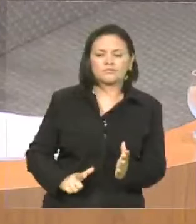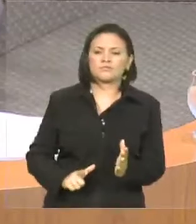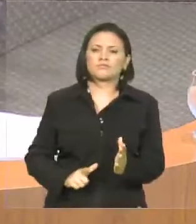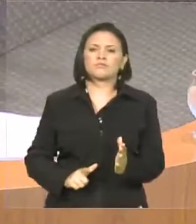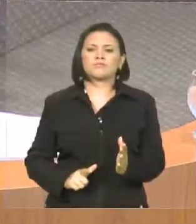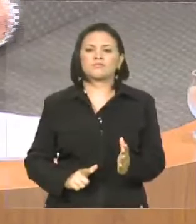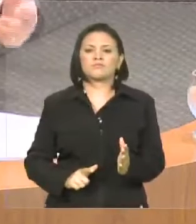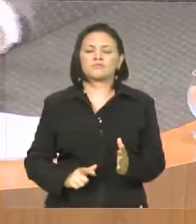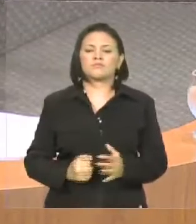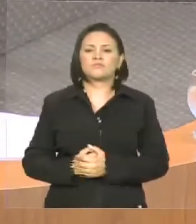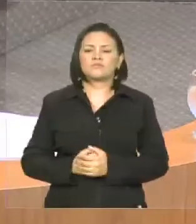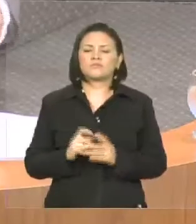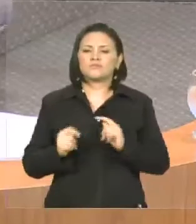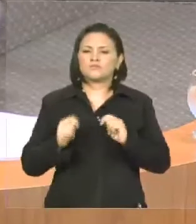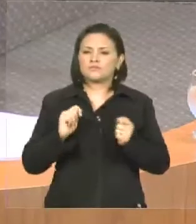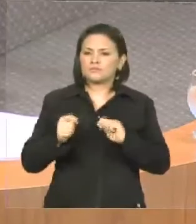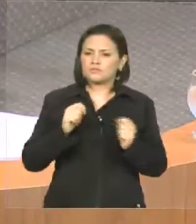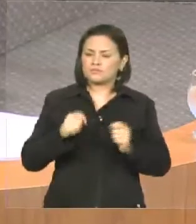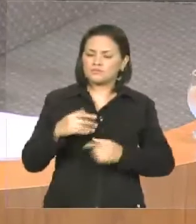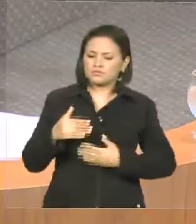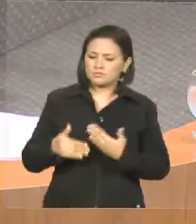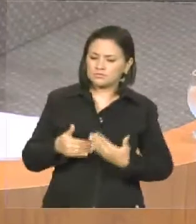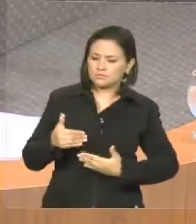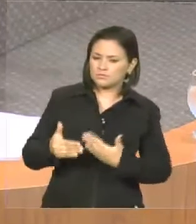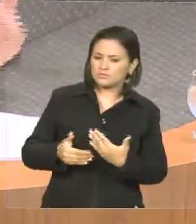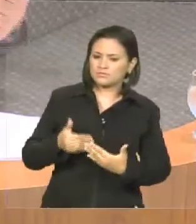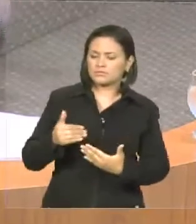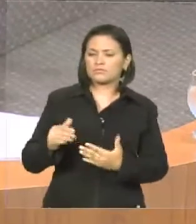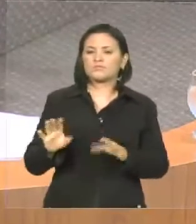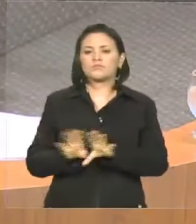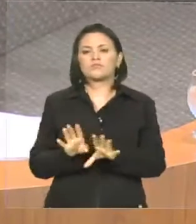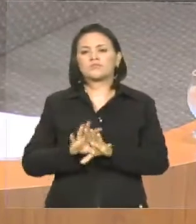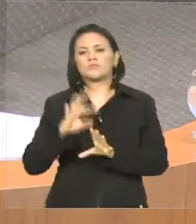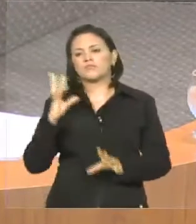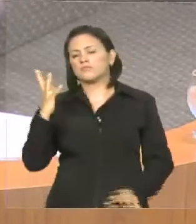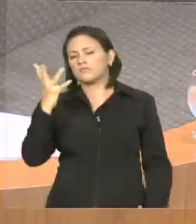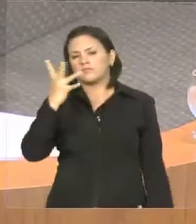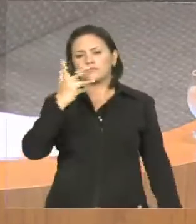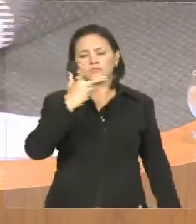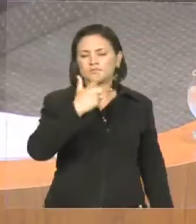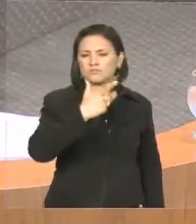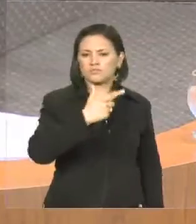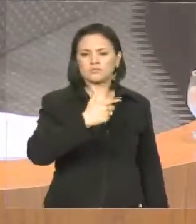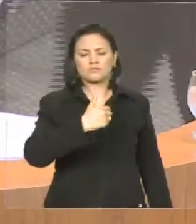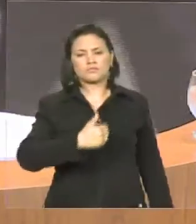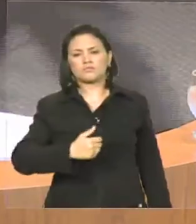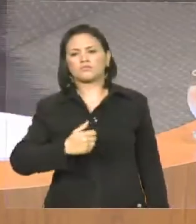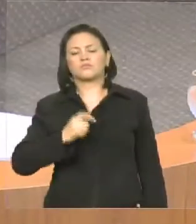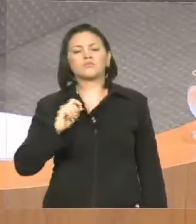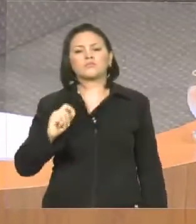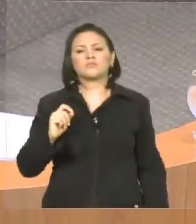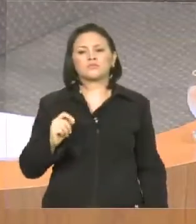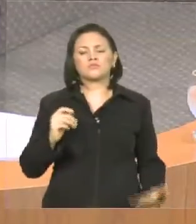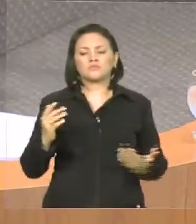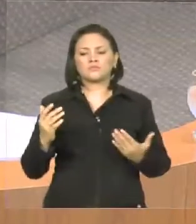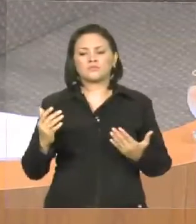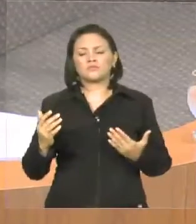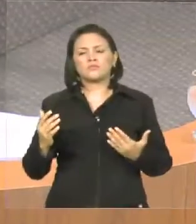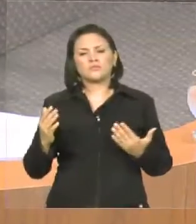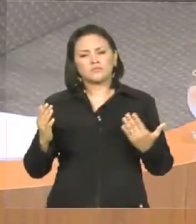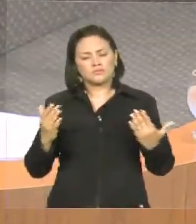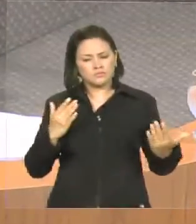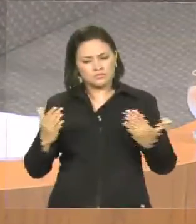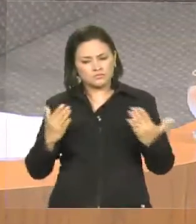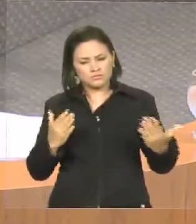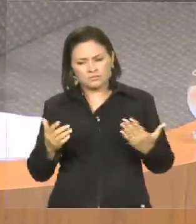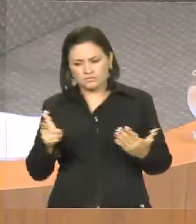baluartes, a nossa economia que está crescendo e a nossa beleza natural, que é incomparável em relação a qualquer estado do Brasil. Esses são